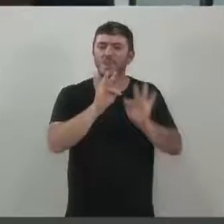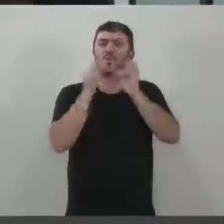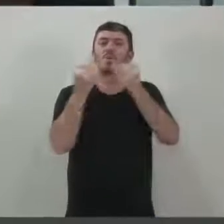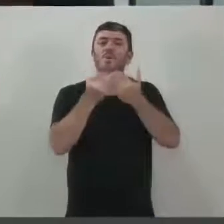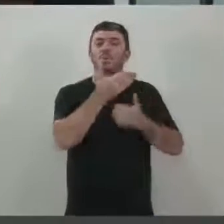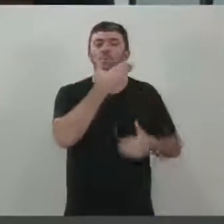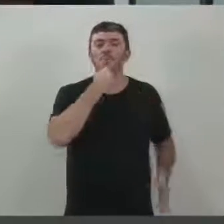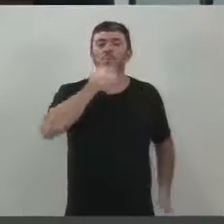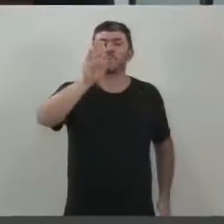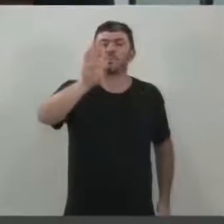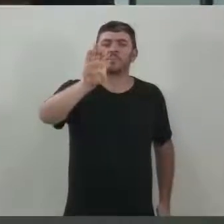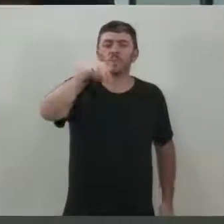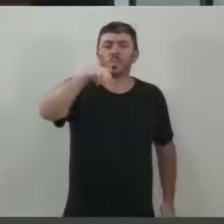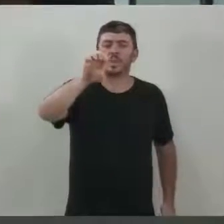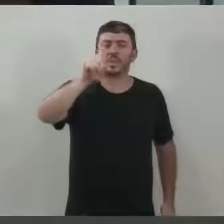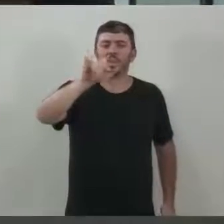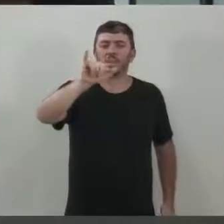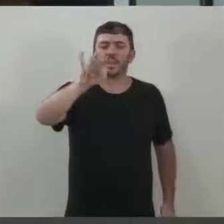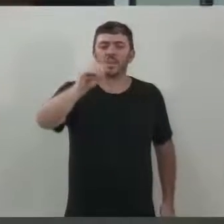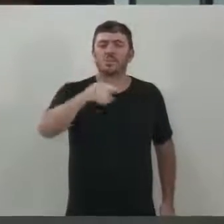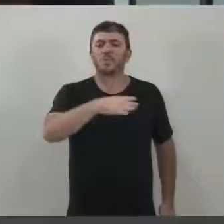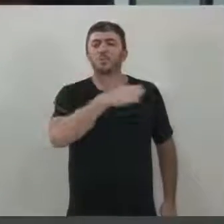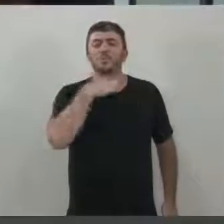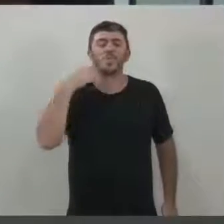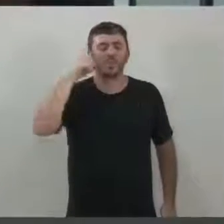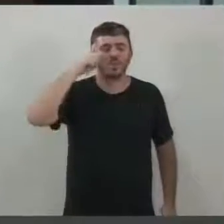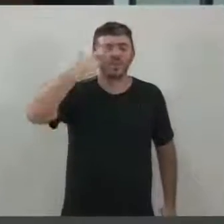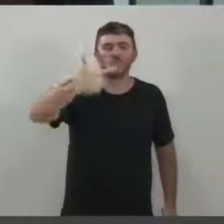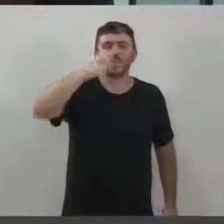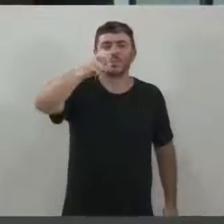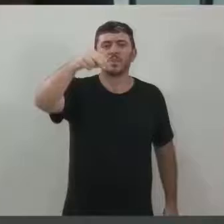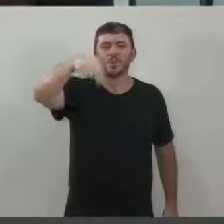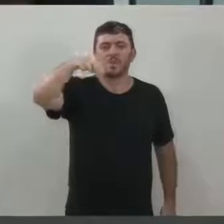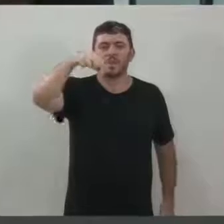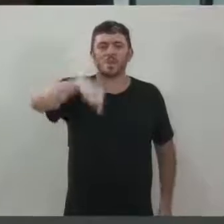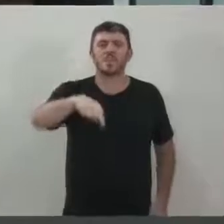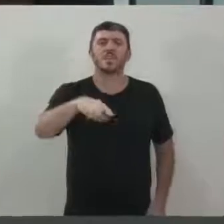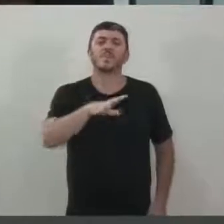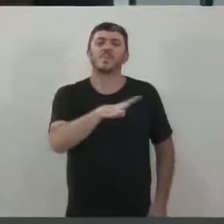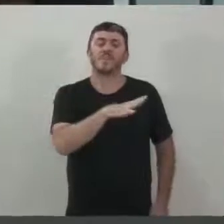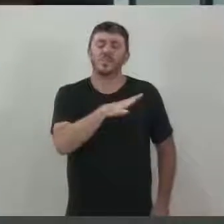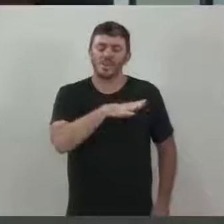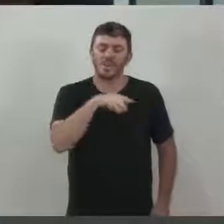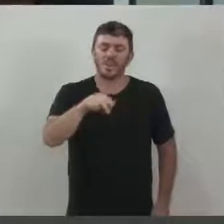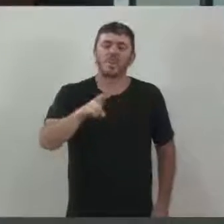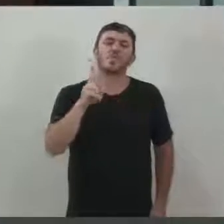Fernandes Pedro, falecido no dia 25 de novembro de 2020, em Vinhedo. O senhor Benedito era